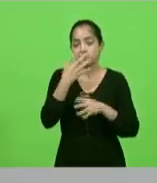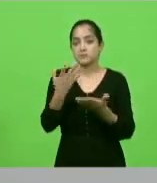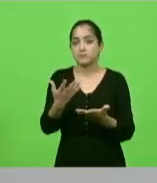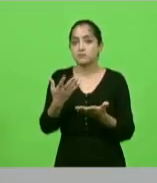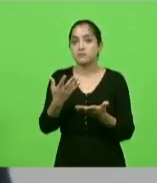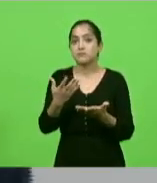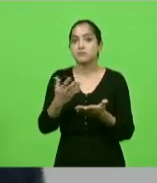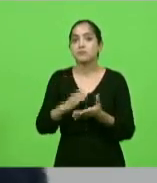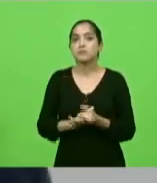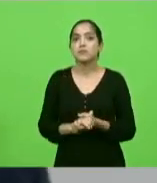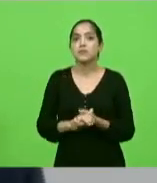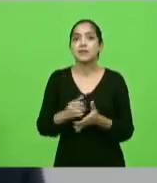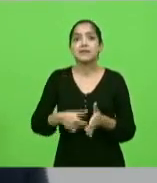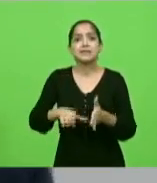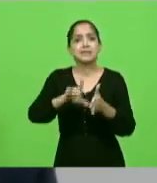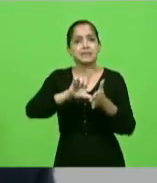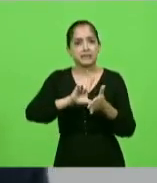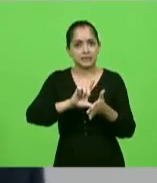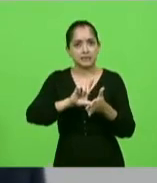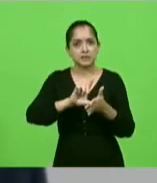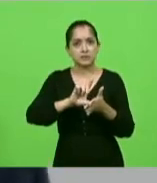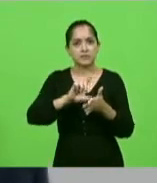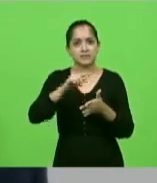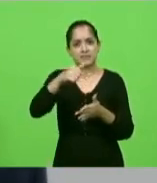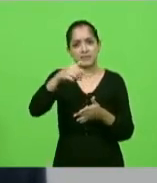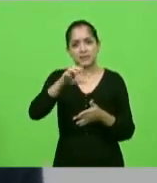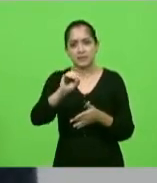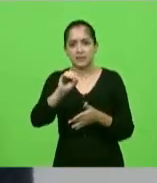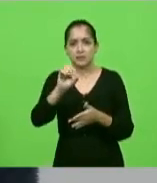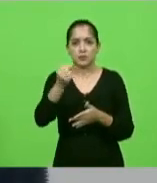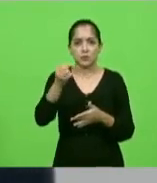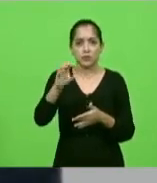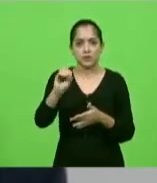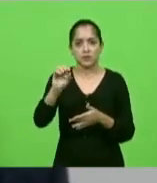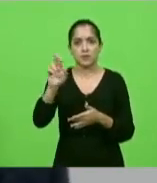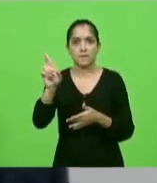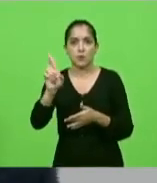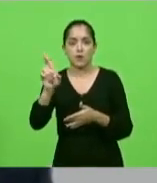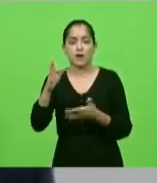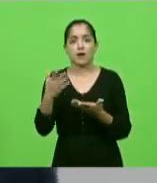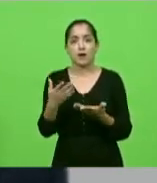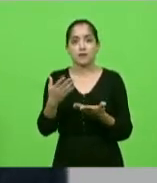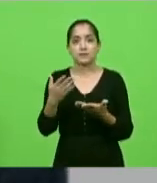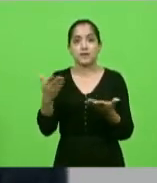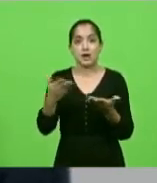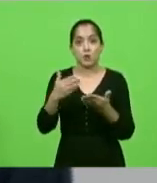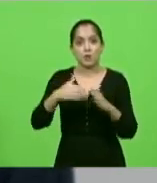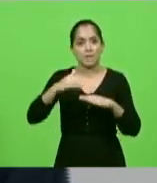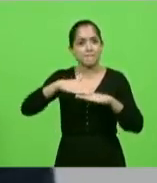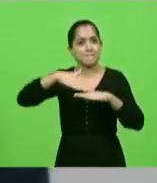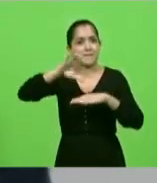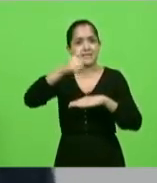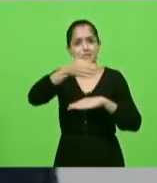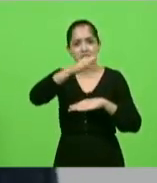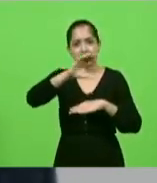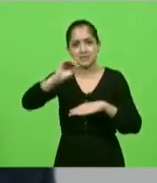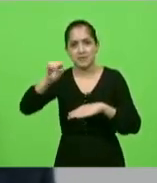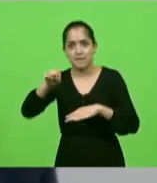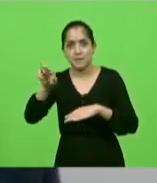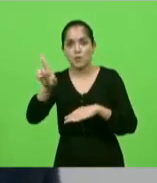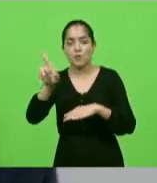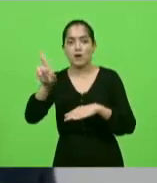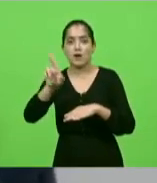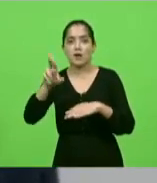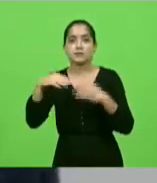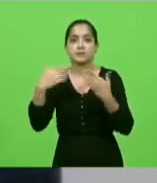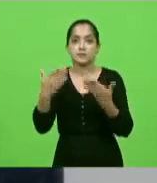em resposta, que antes, 60 e 70 mil reais, agora, em face da pandemia, passa de 100 mil e chega,